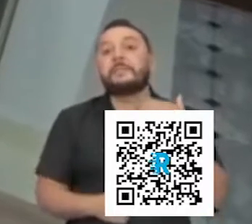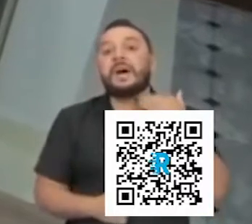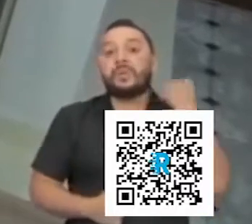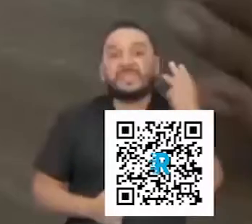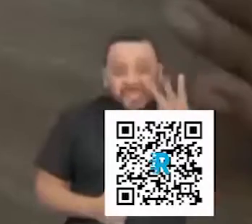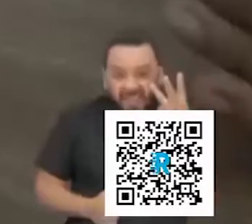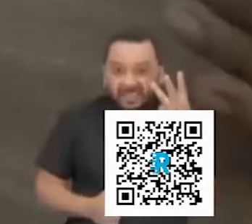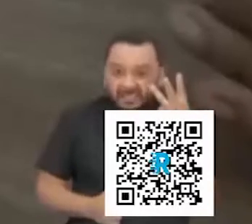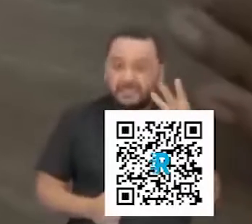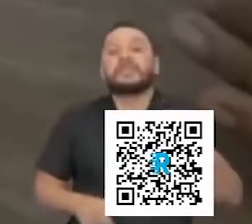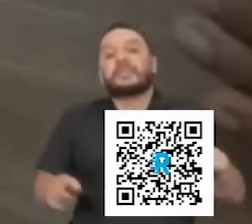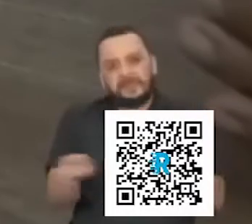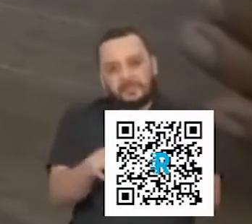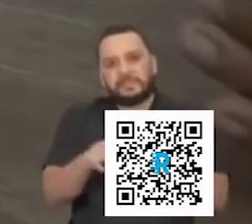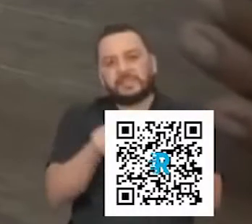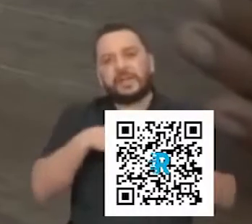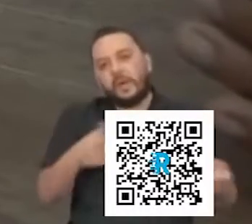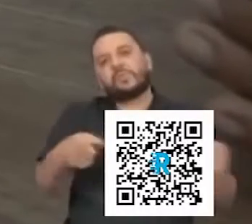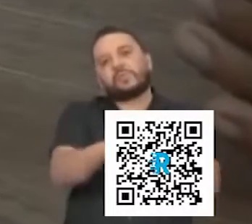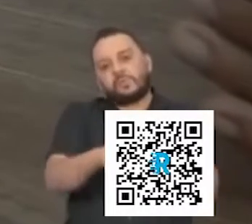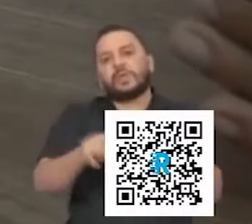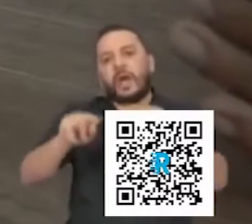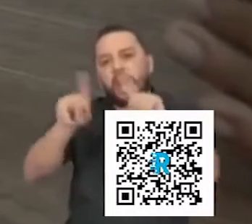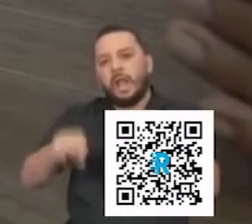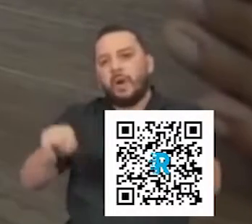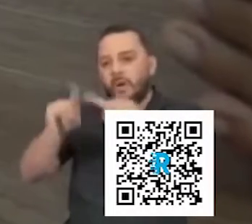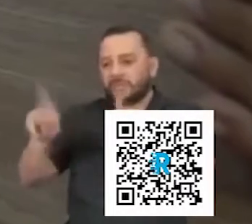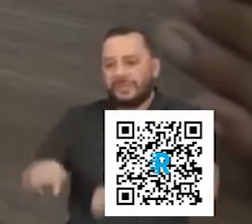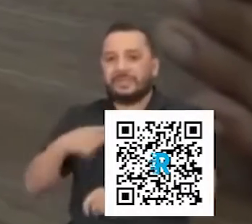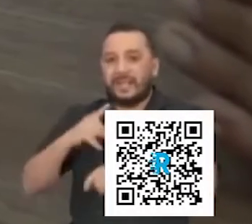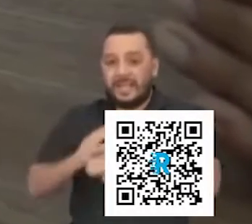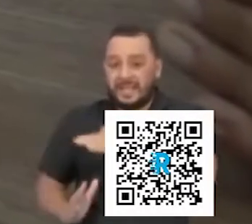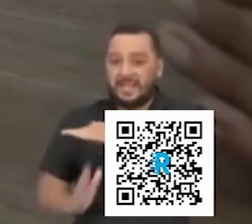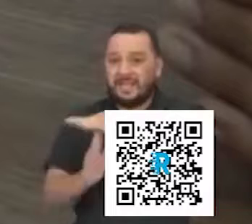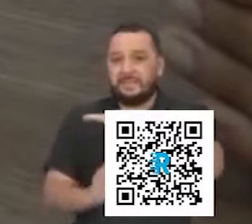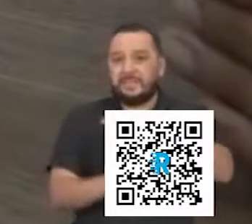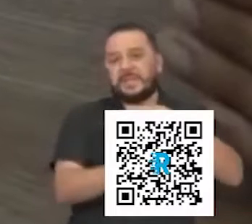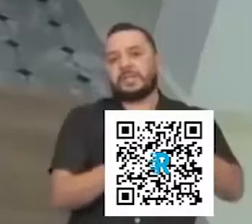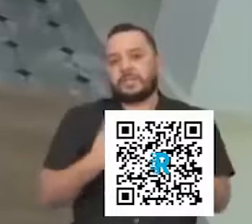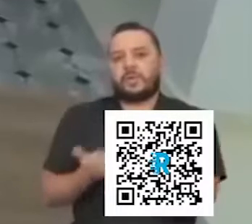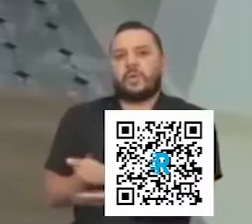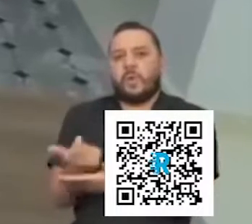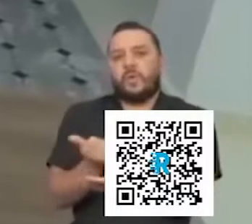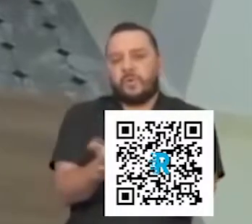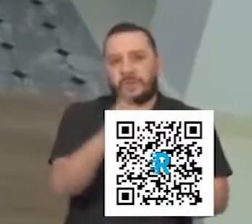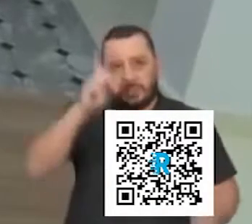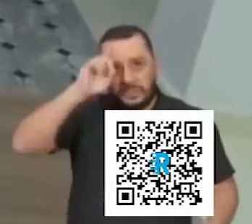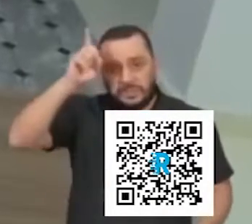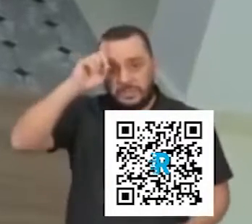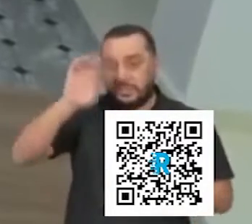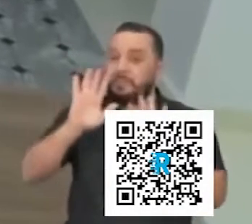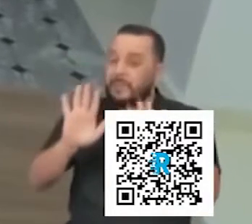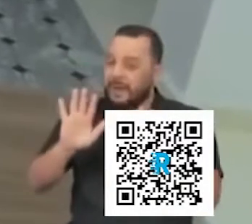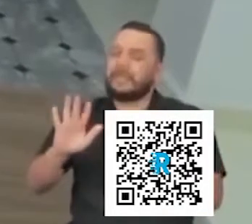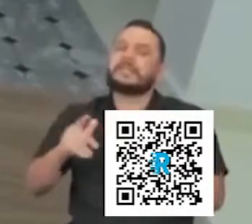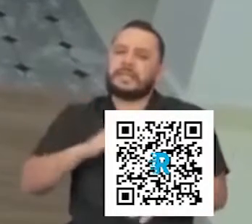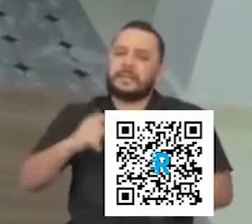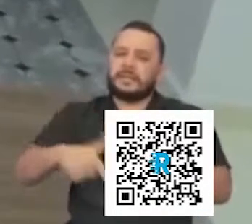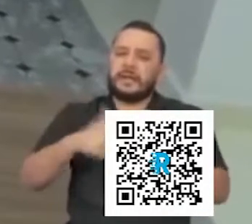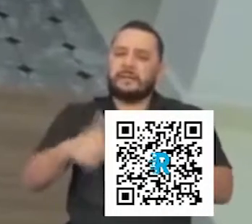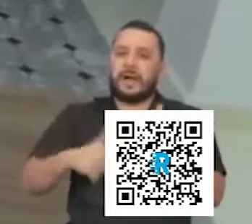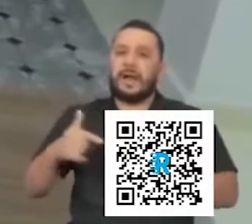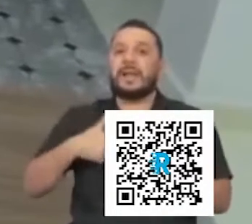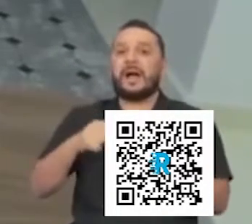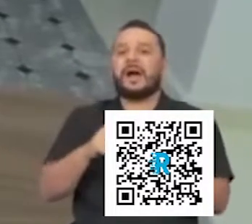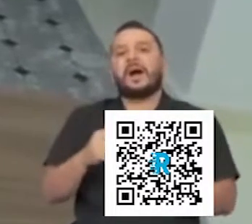diferentes e alguns atrelados a lojas. Ele conta com o limite do cartão para as compras do dia a dia, mas trabalha como autônomo e às vezes